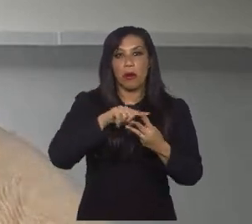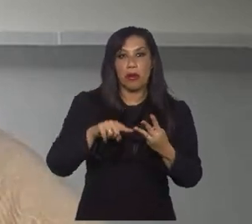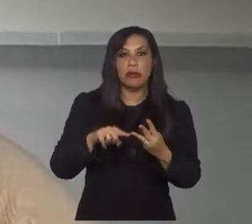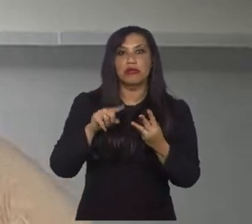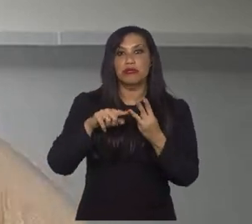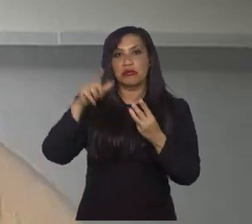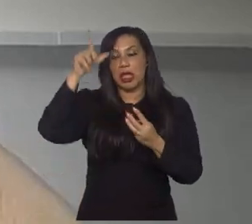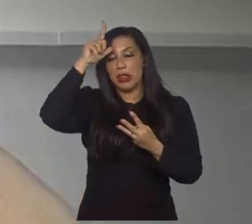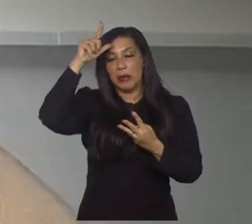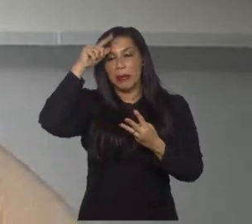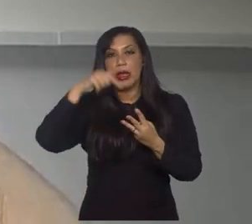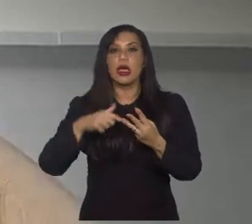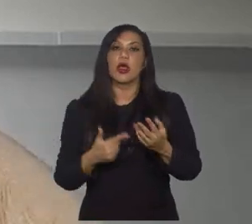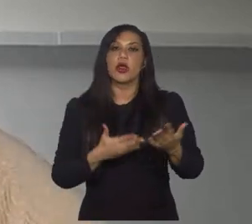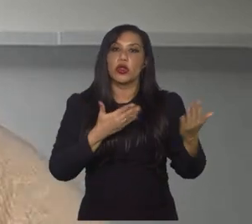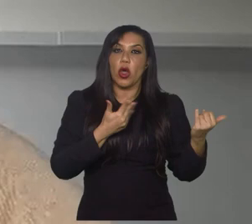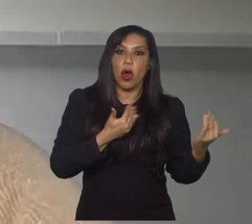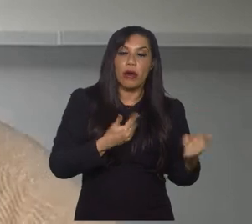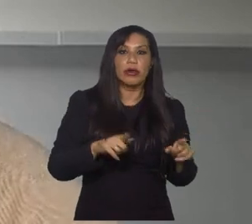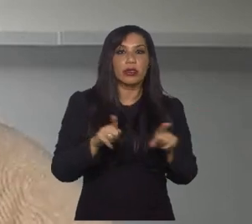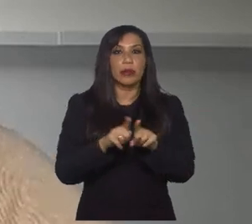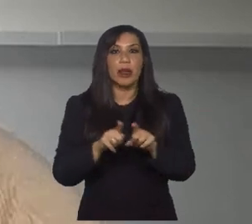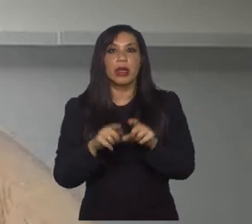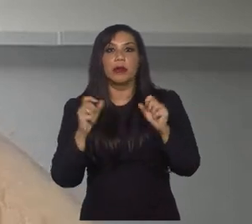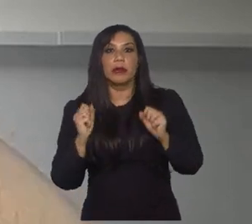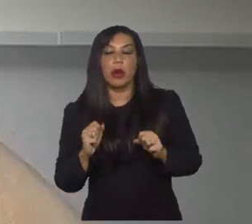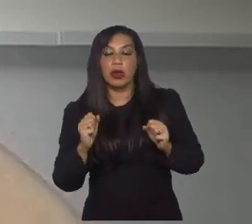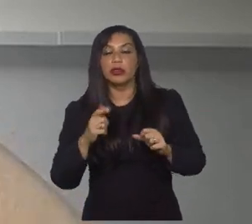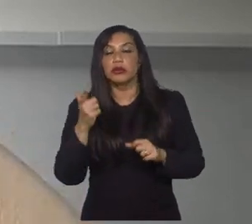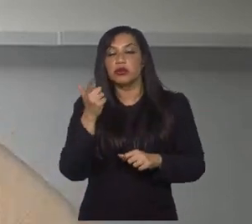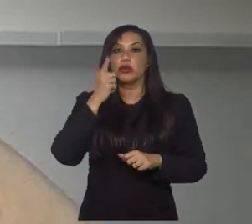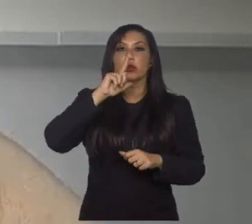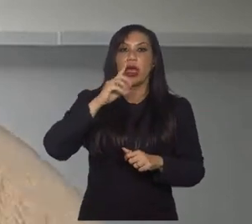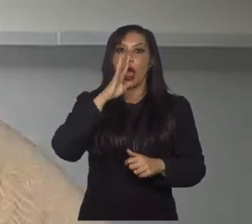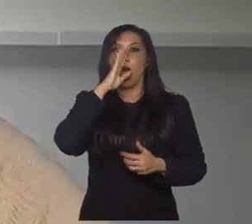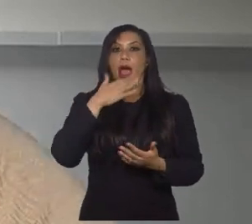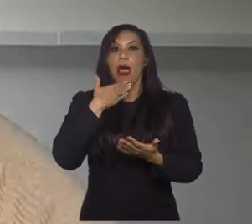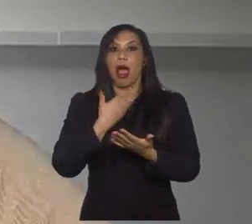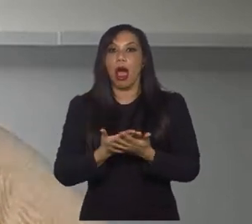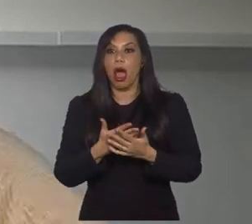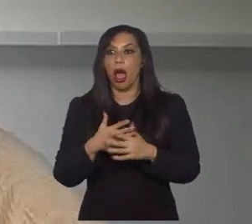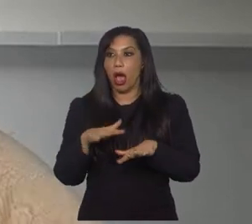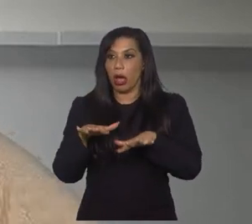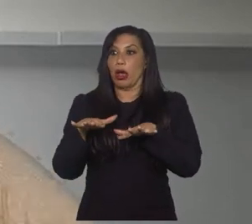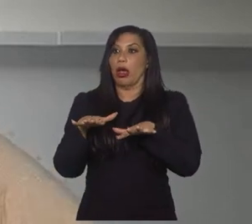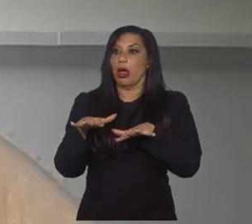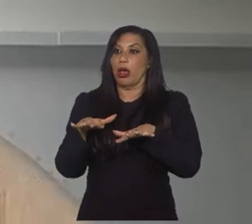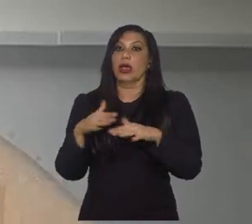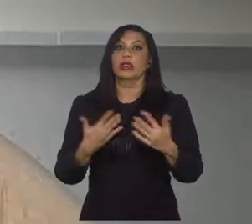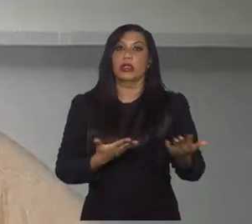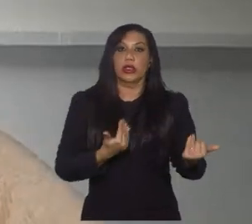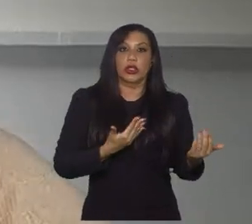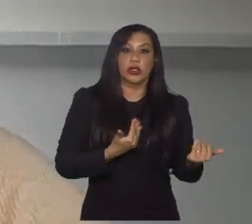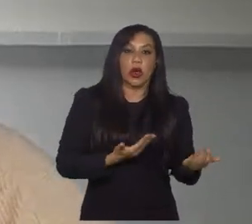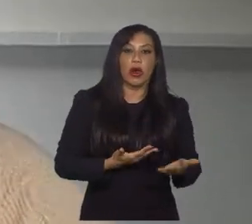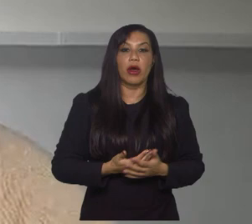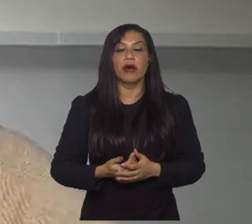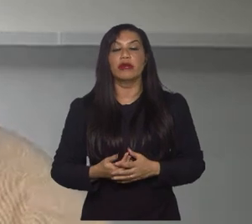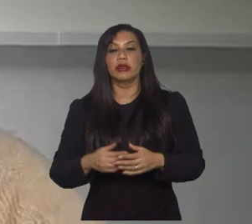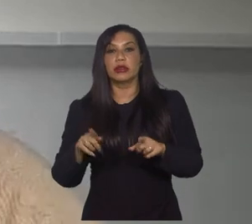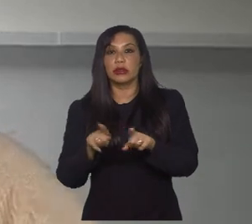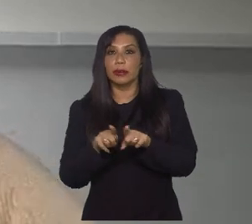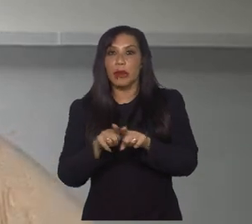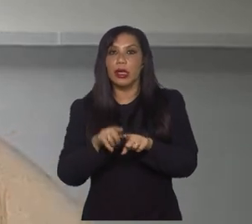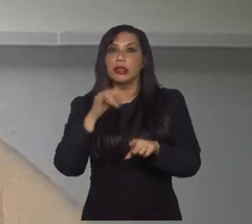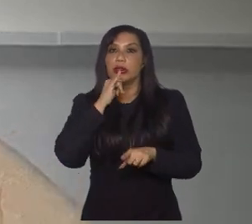da Alemanha, muito nova, quem sabe ganhando mais espaço, pode surpreender. Como eu falei, a Alemanha é cheia de jovens, Oberdorf foi